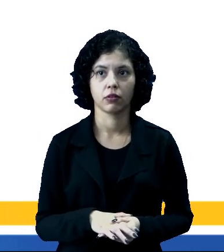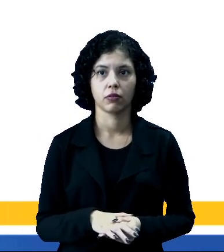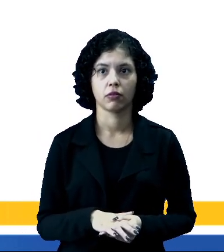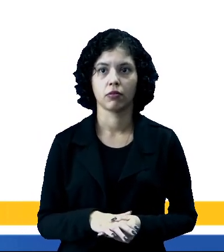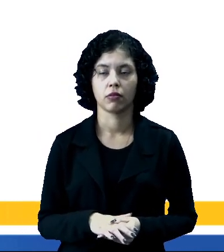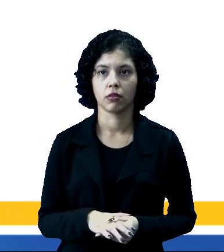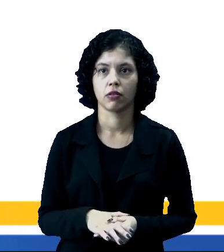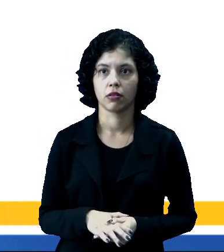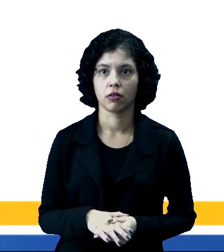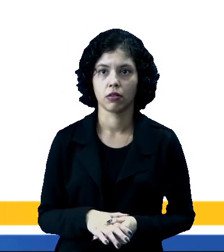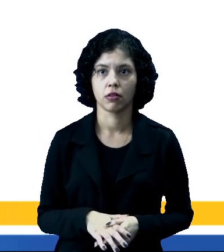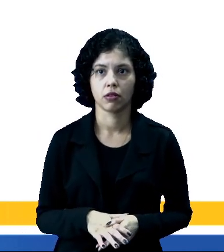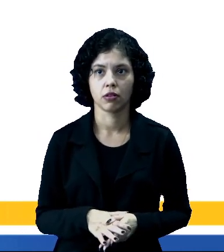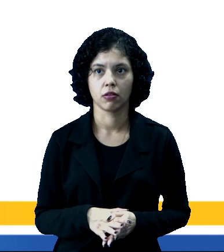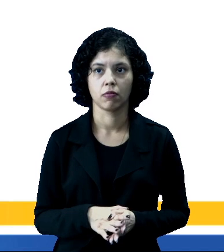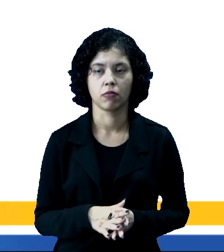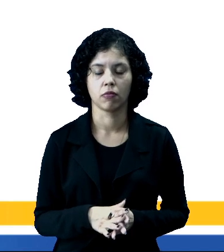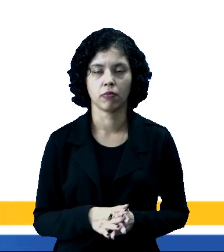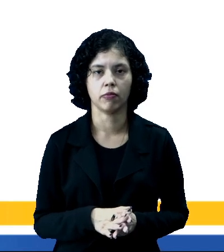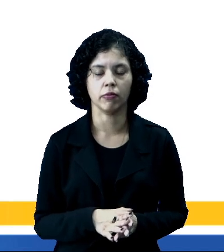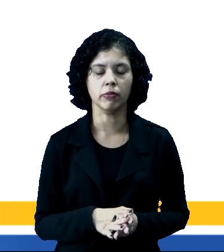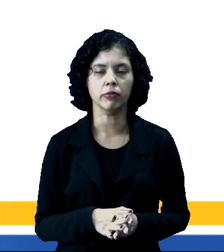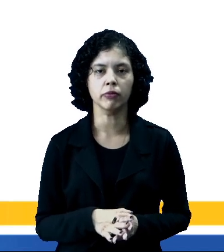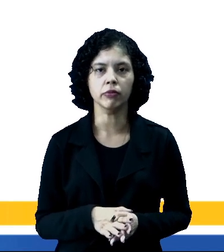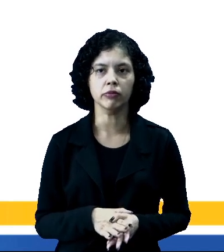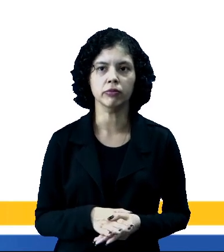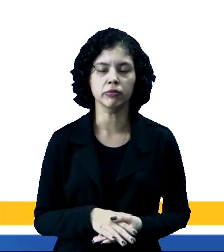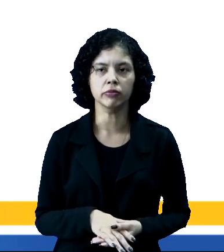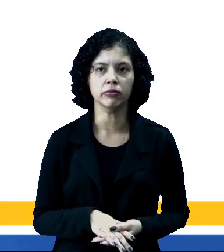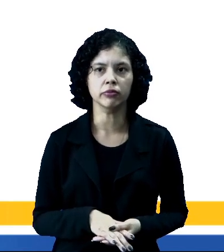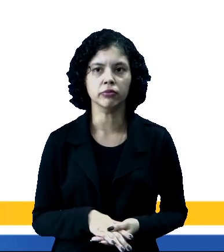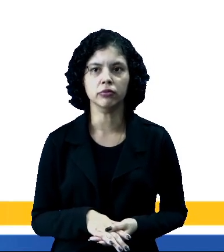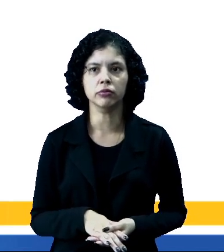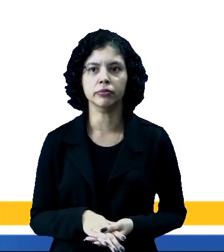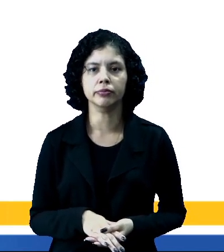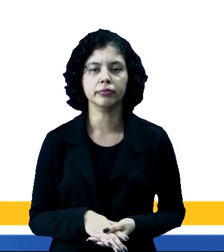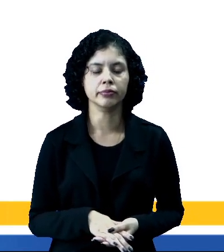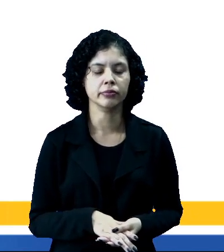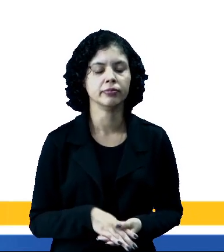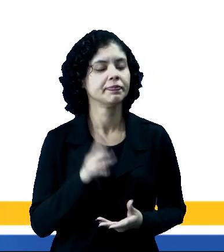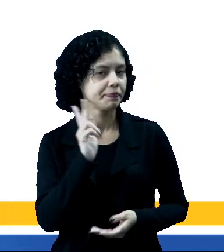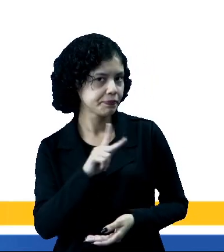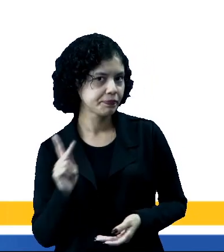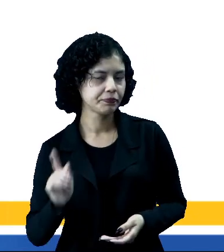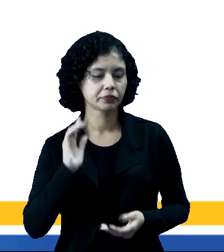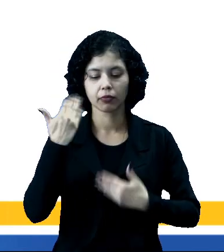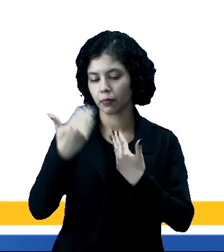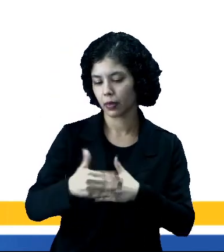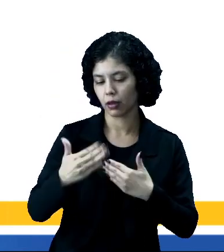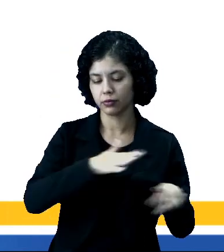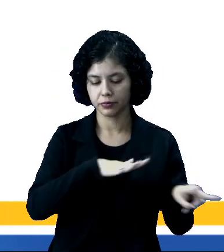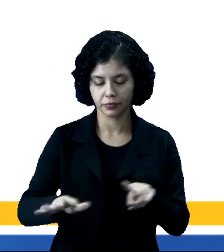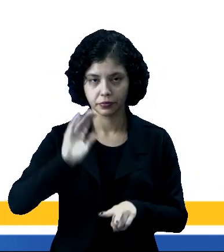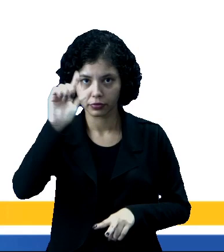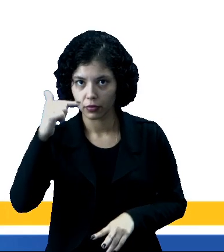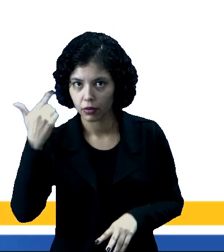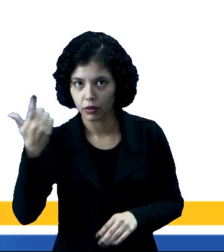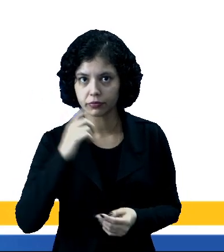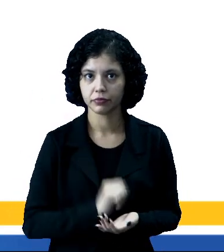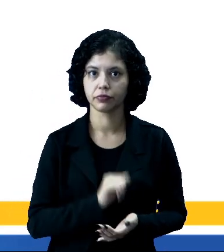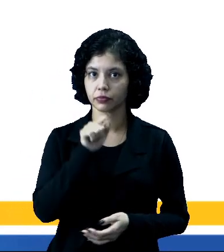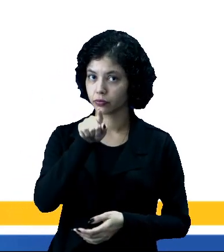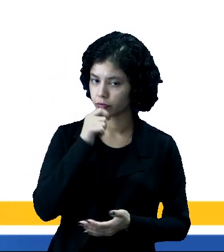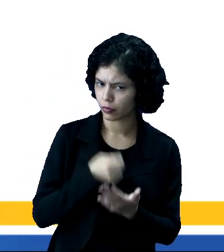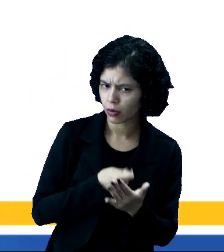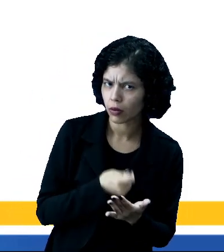da próxima semana, evalúa o departamento e sua capital? Ou seja, professora, na prova da semana que vem, você